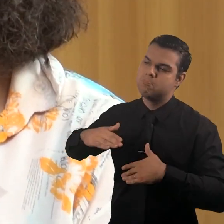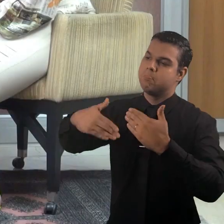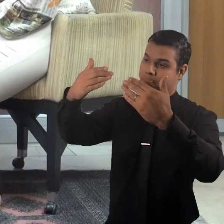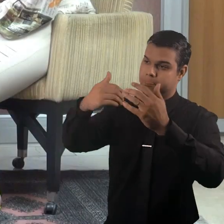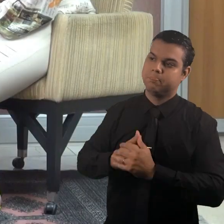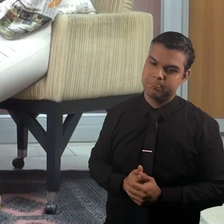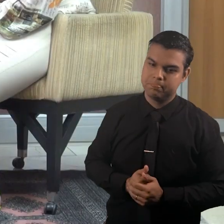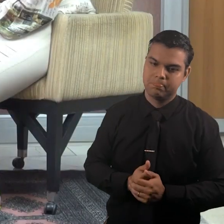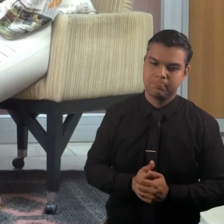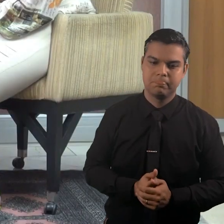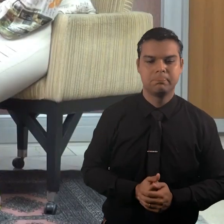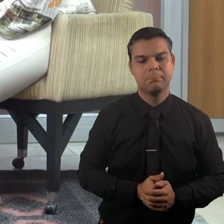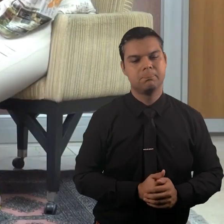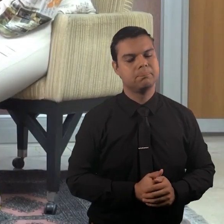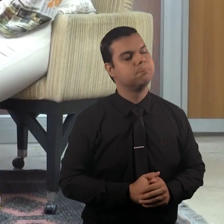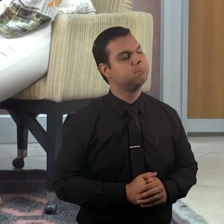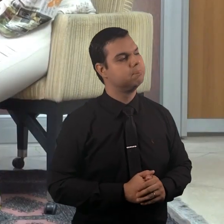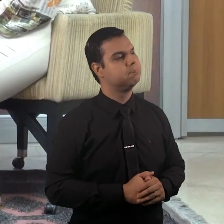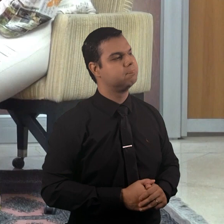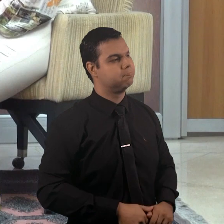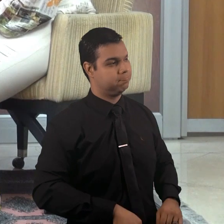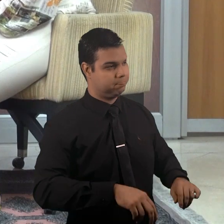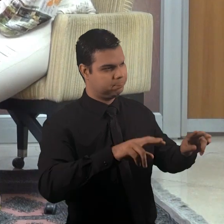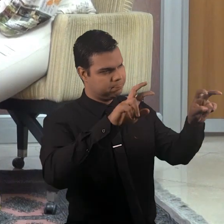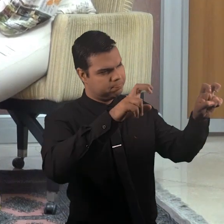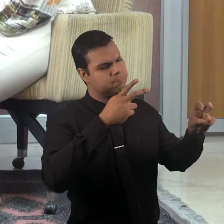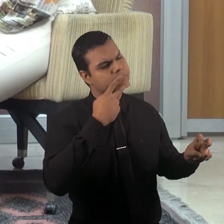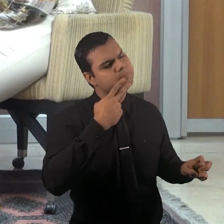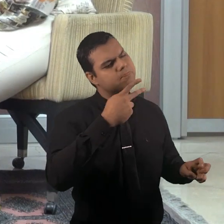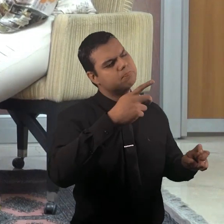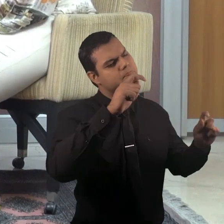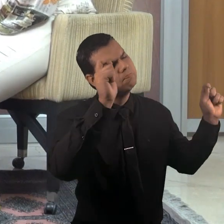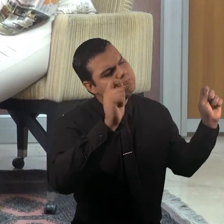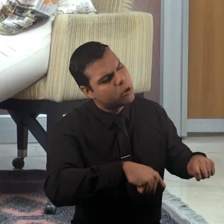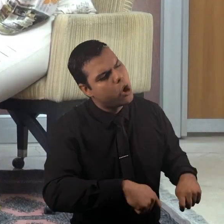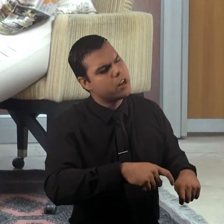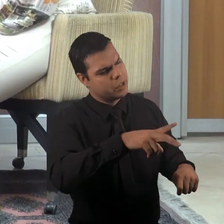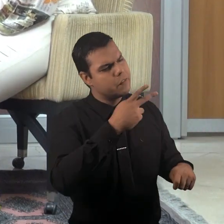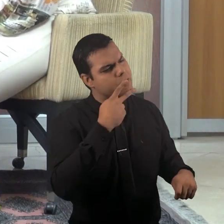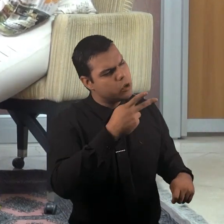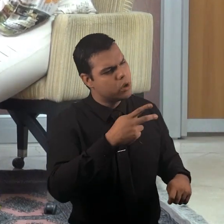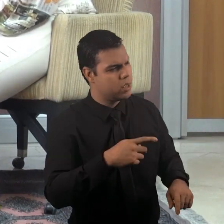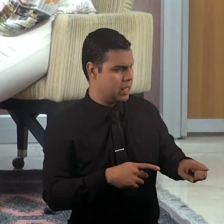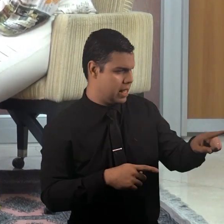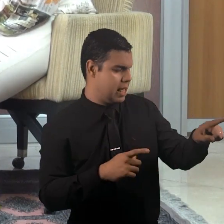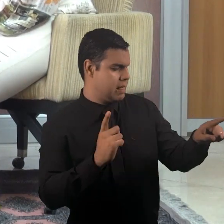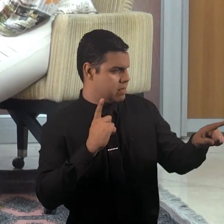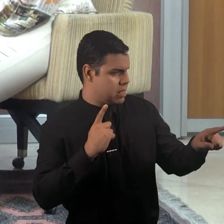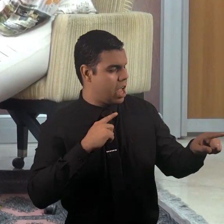gente vai fazer. Falando em mudar, né, o que as pessoas podem fazer. Você tem